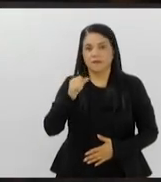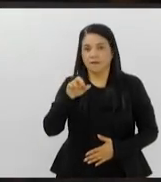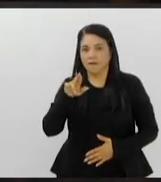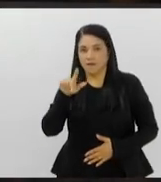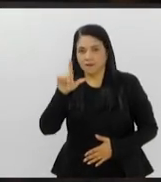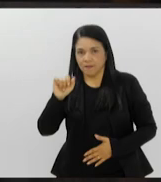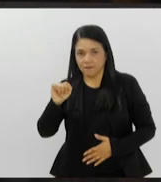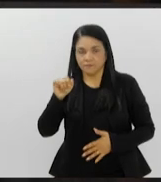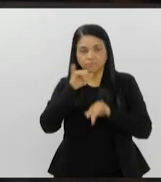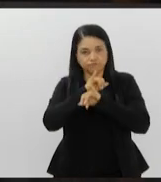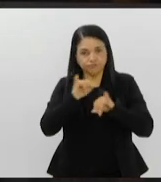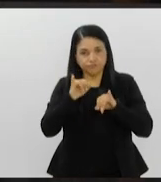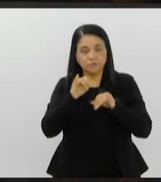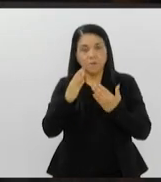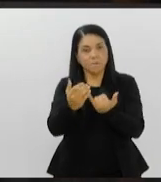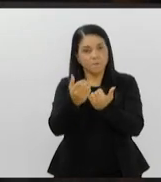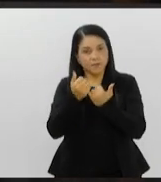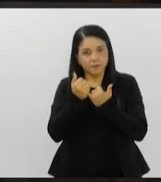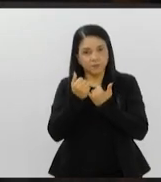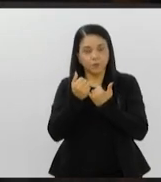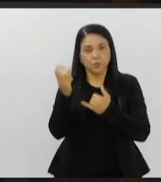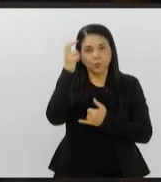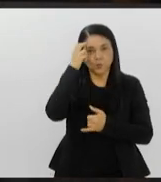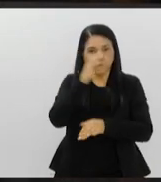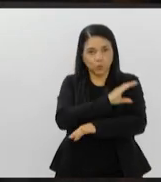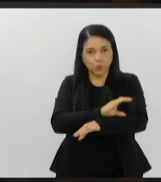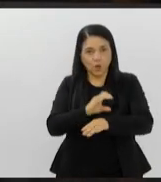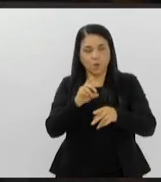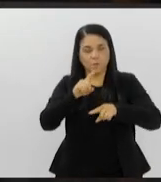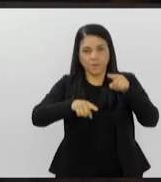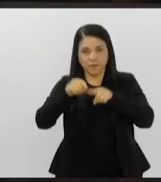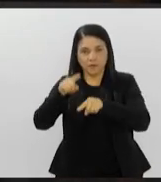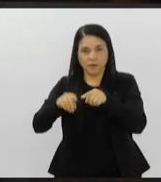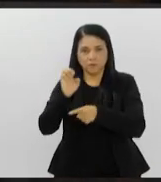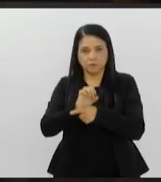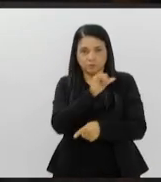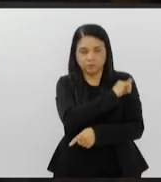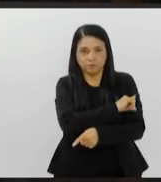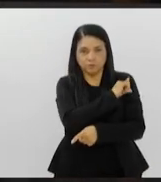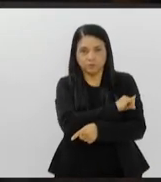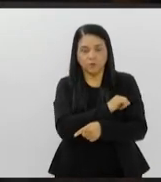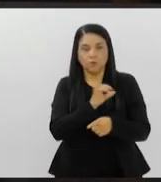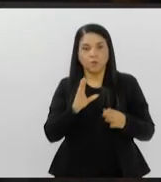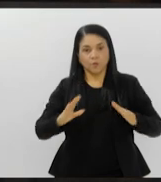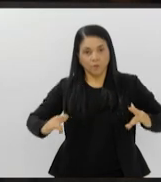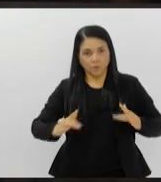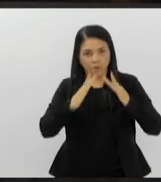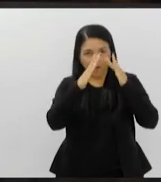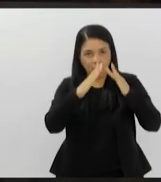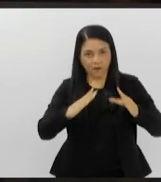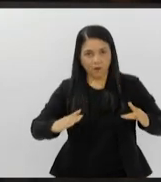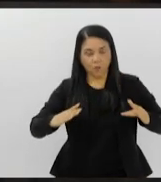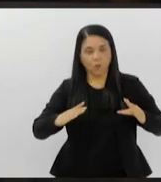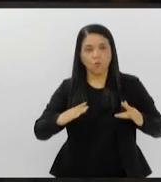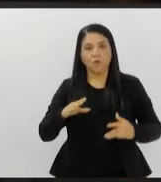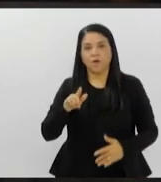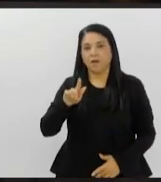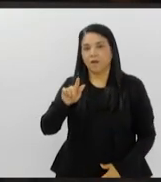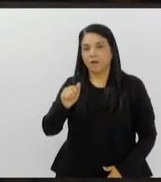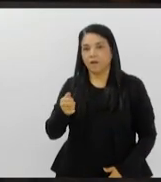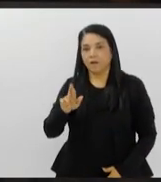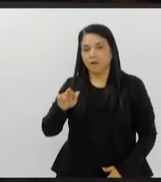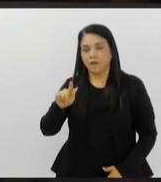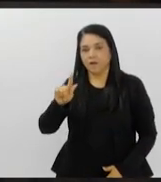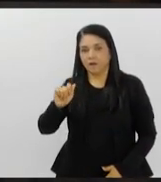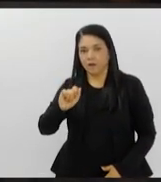que declara patrimônio cultural e material do Estado do Rio de Janeiro o barracão de Gargal e dá